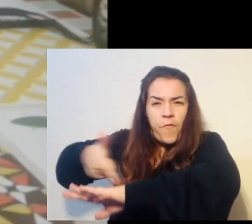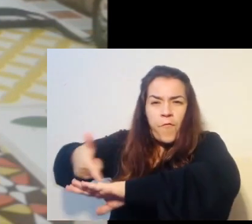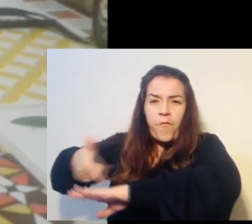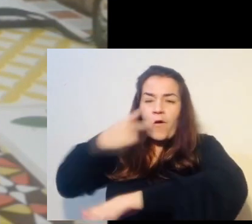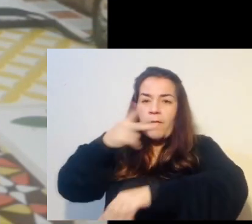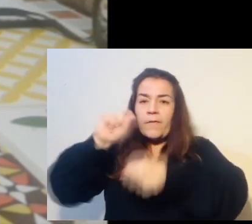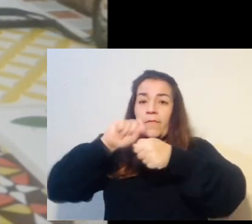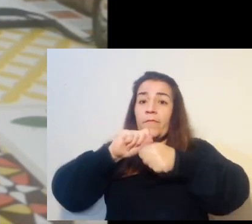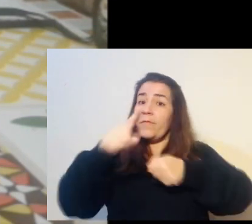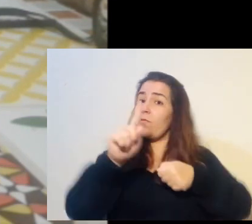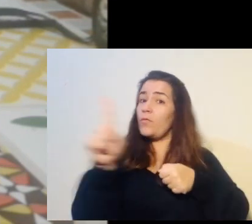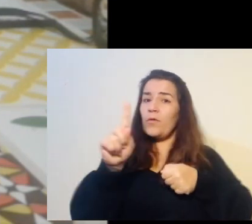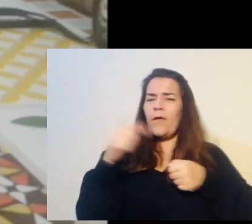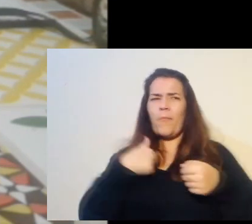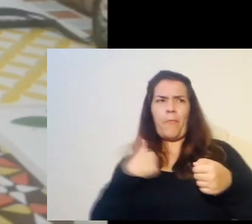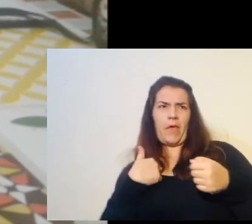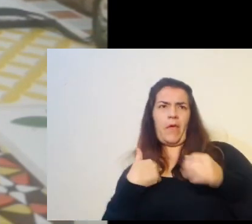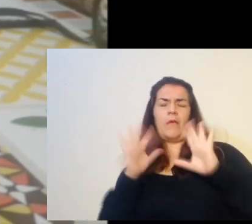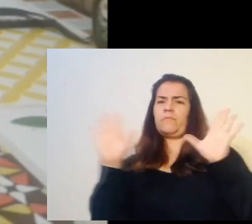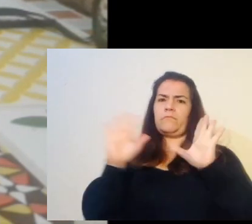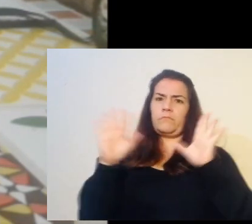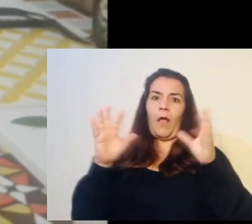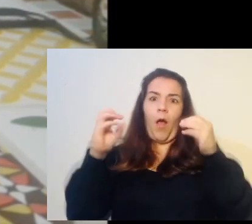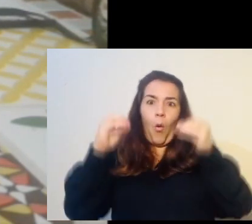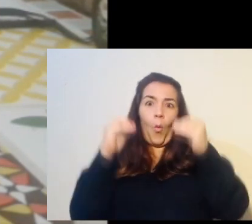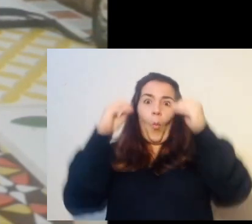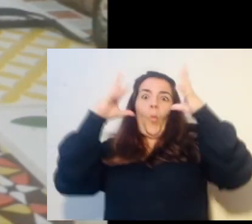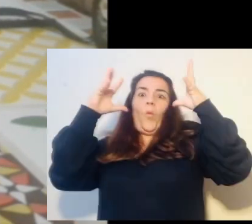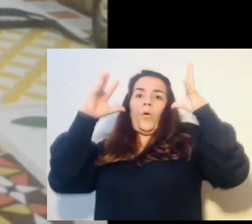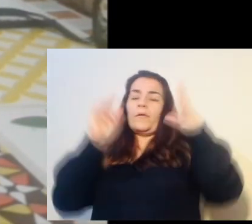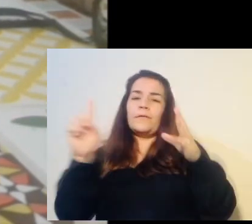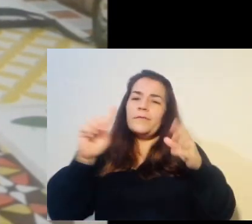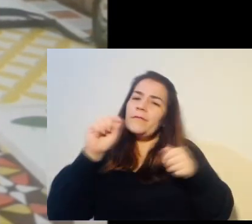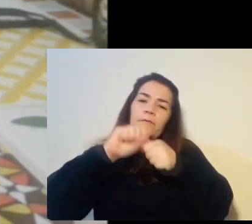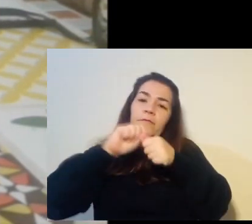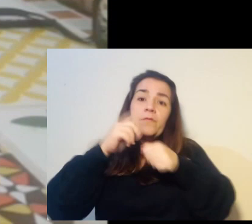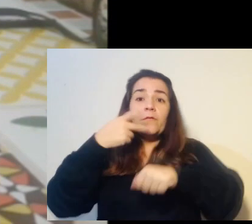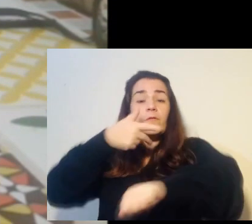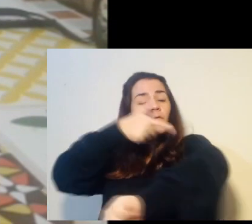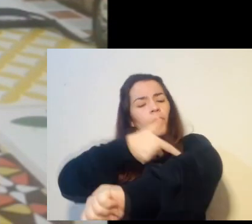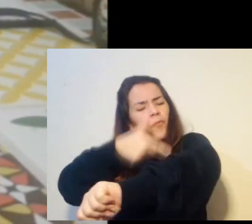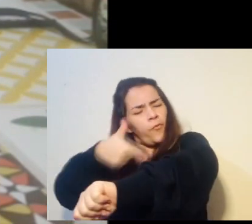No caso, a minha furadora, ela nem é muito potente. Ela, na verdade, é uma parafusadeira, né?